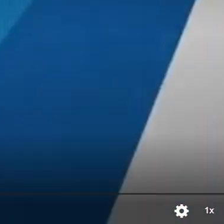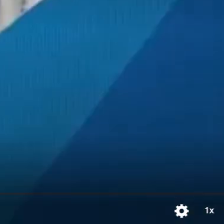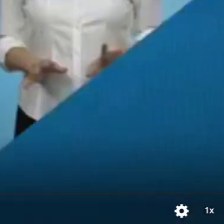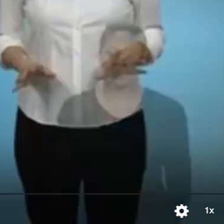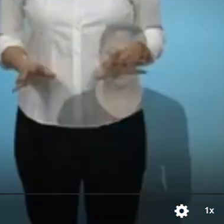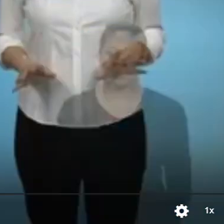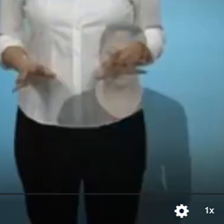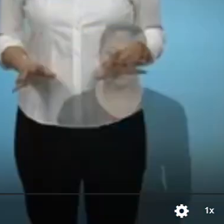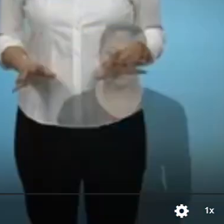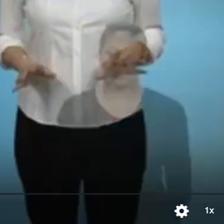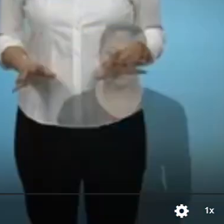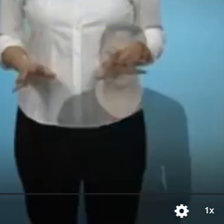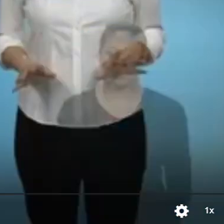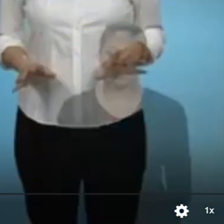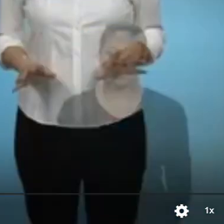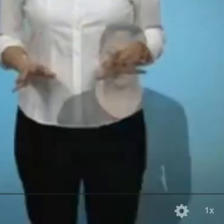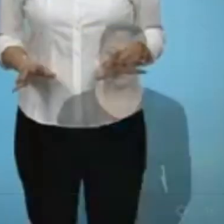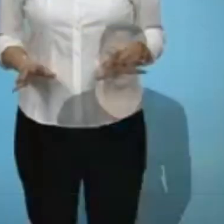Não há quem